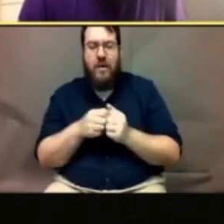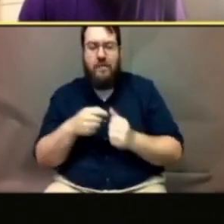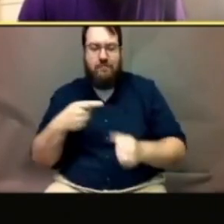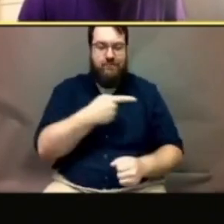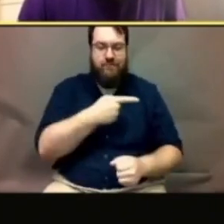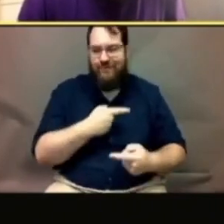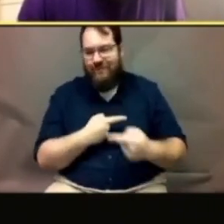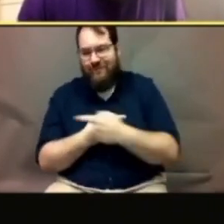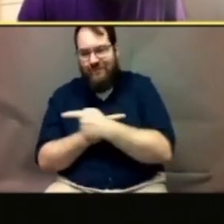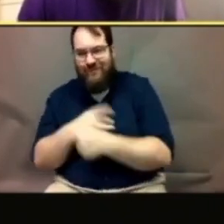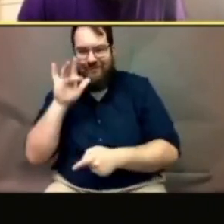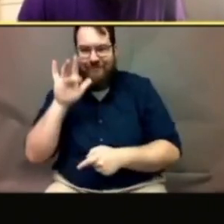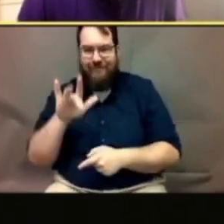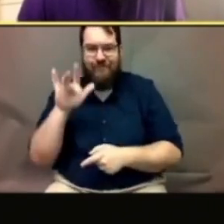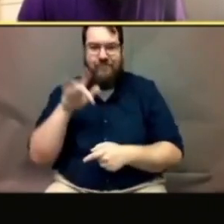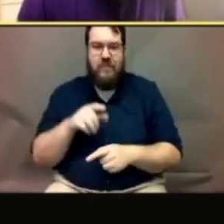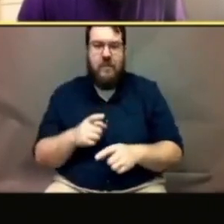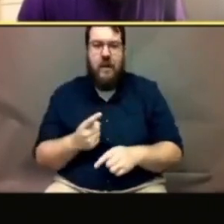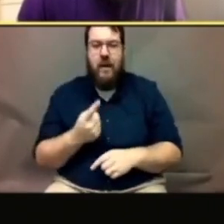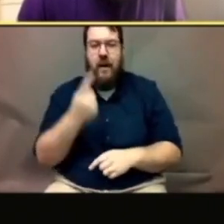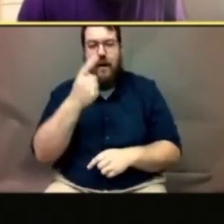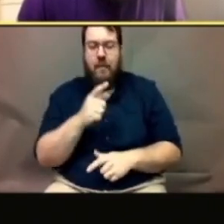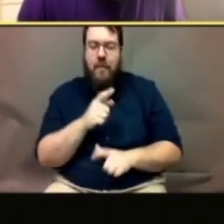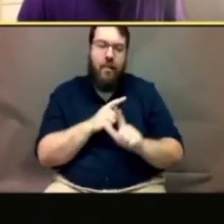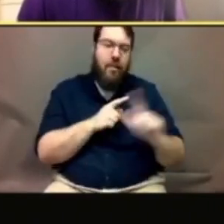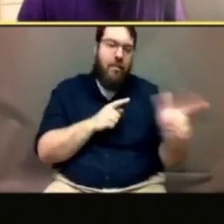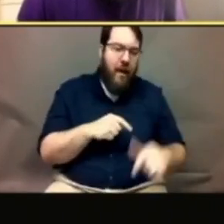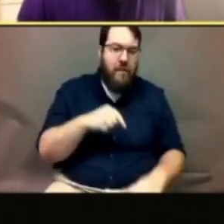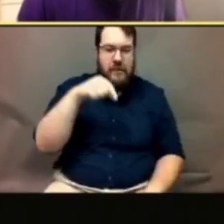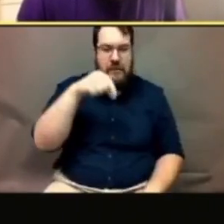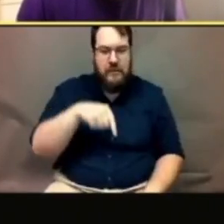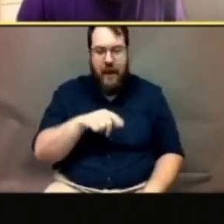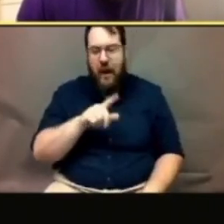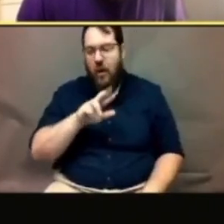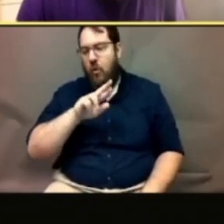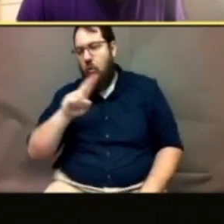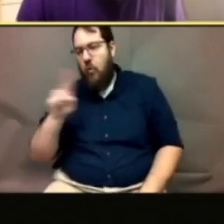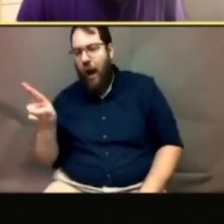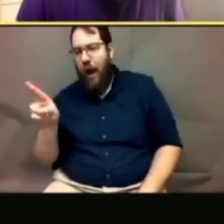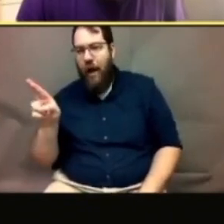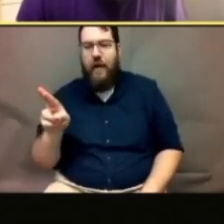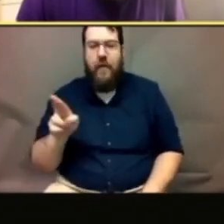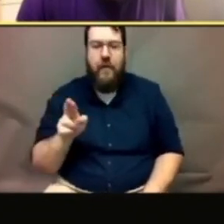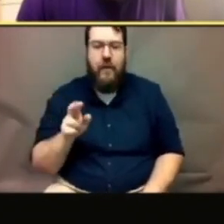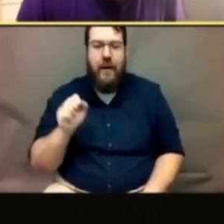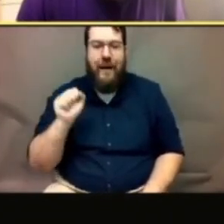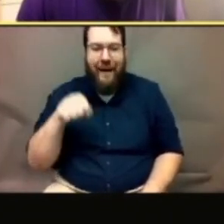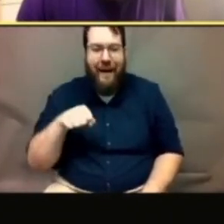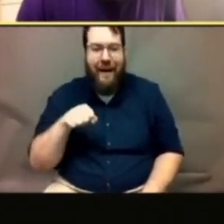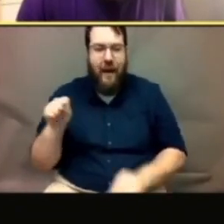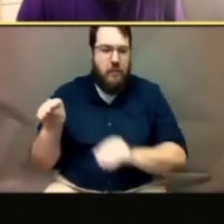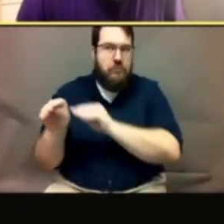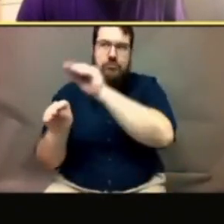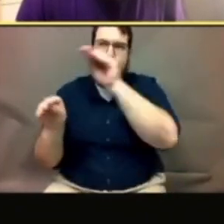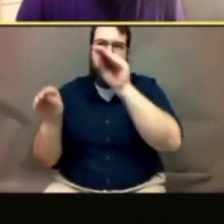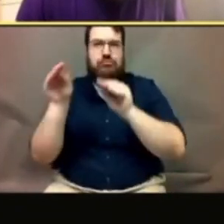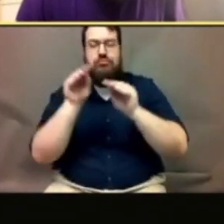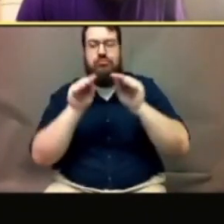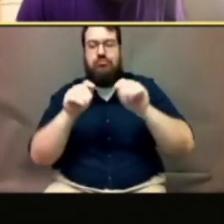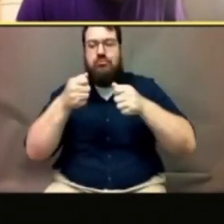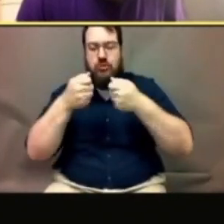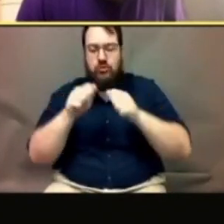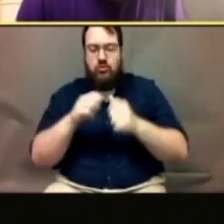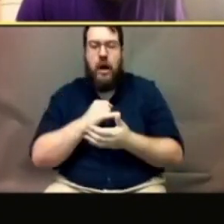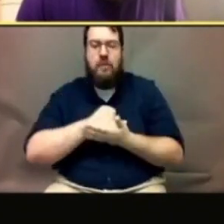botões para fazer desenho. Então, se eu posso girar para cima, para baixo, para direita, esquerda, dar a volta, tentar